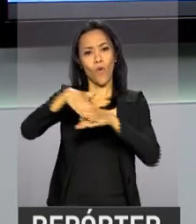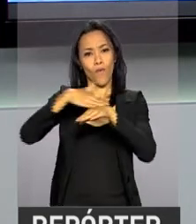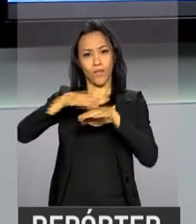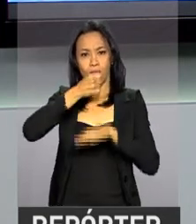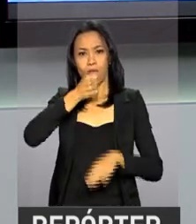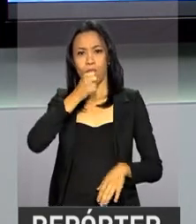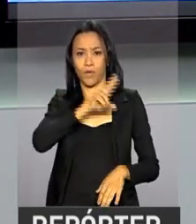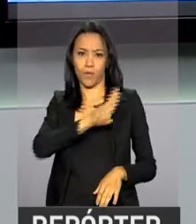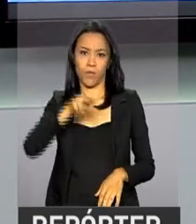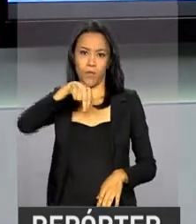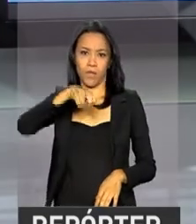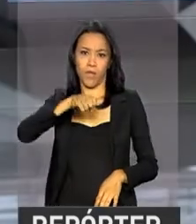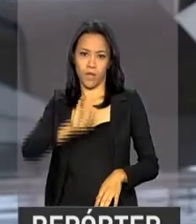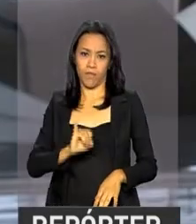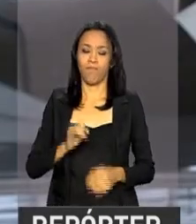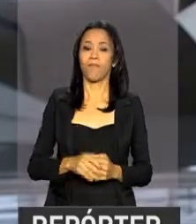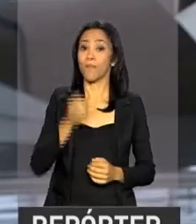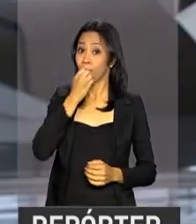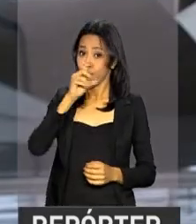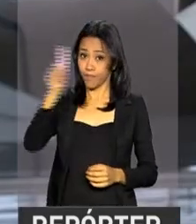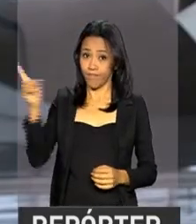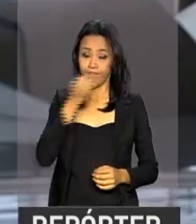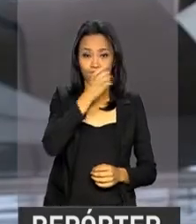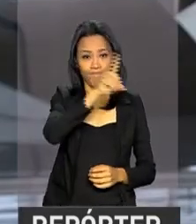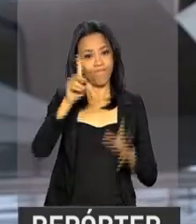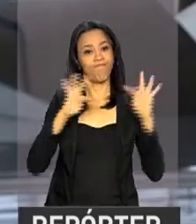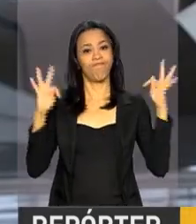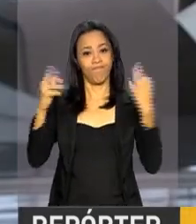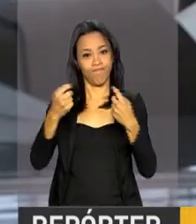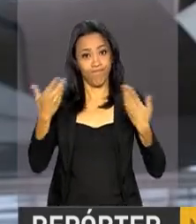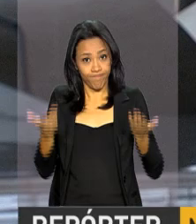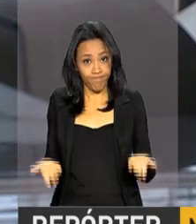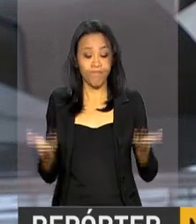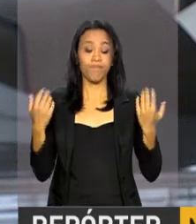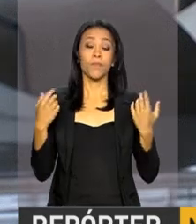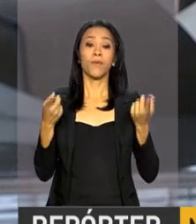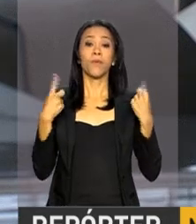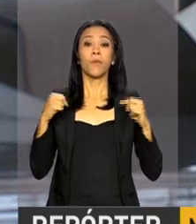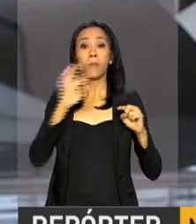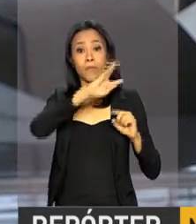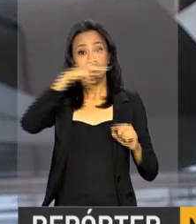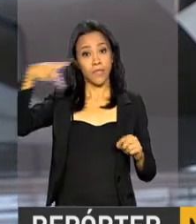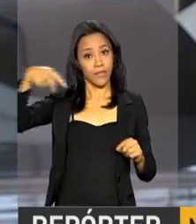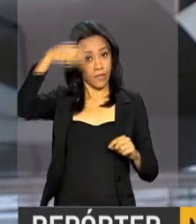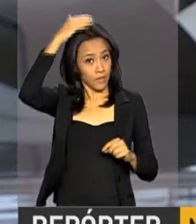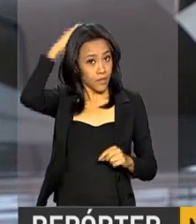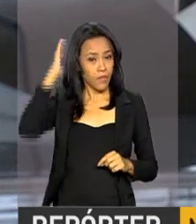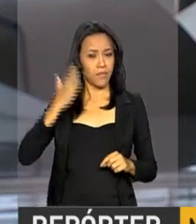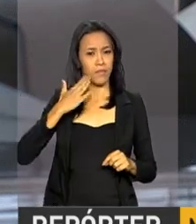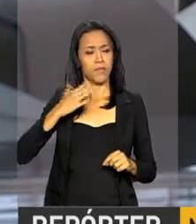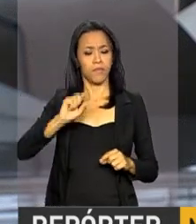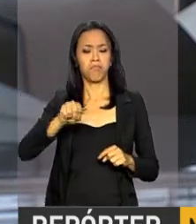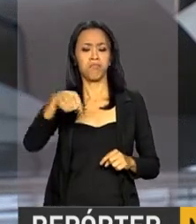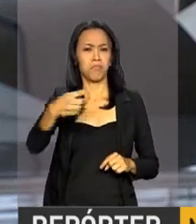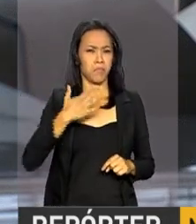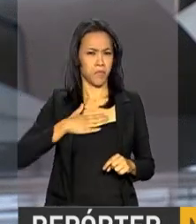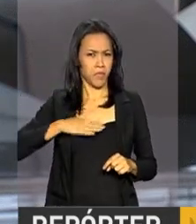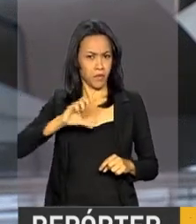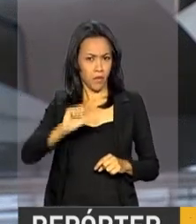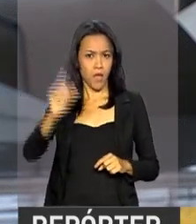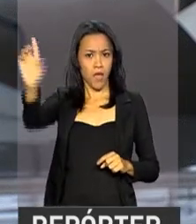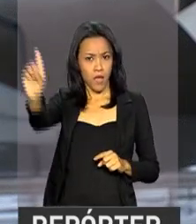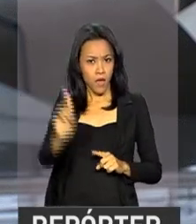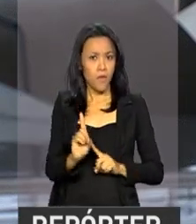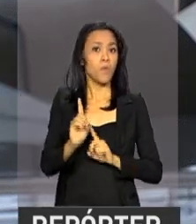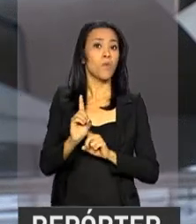ney bom dia carol bom dia a todos olha carol o presidente michel temer recebe logo mais aqui no palácio do planalto às 10 horas da manhã